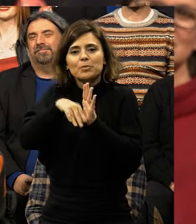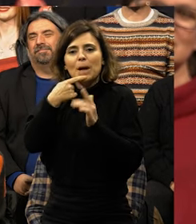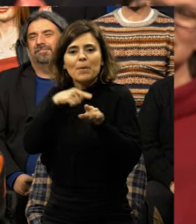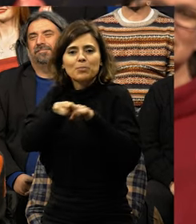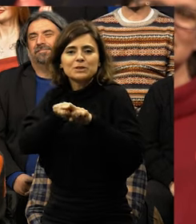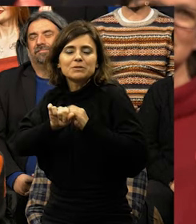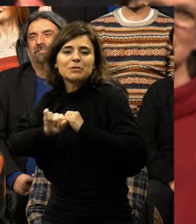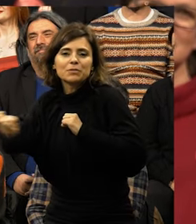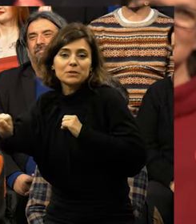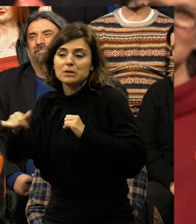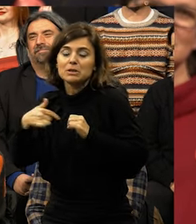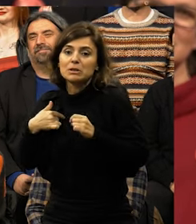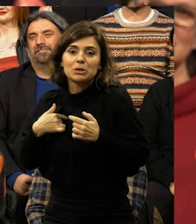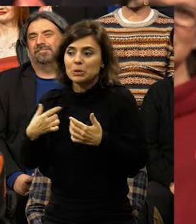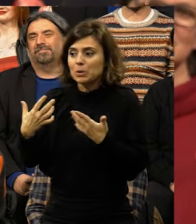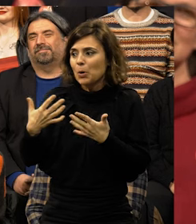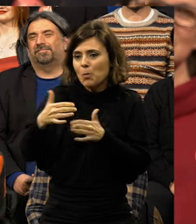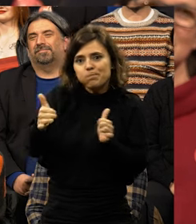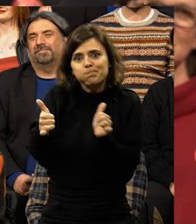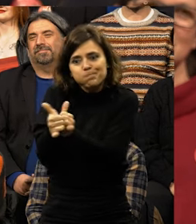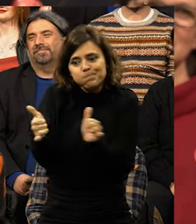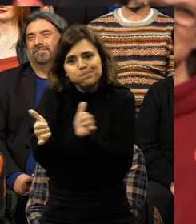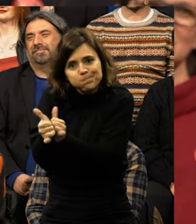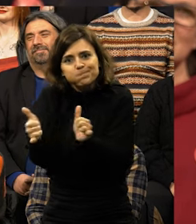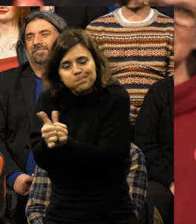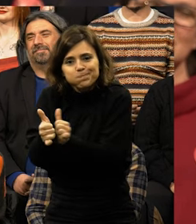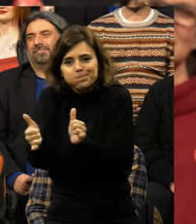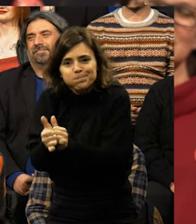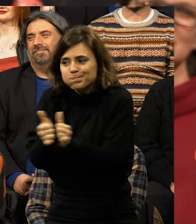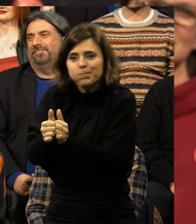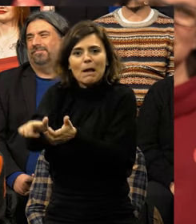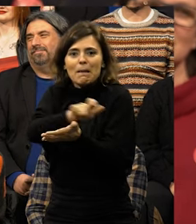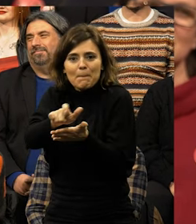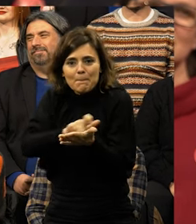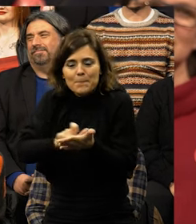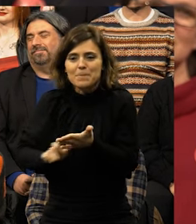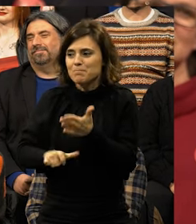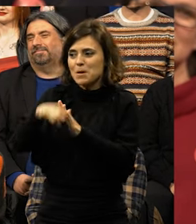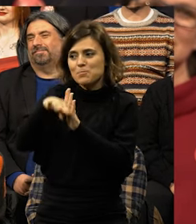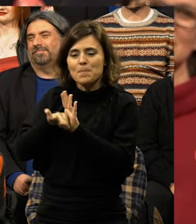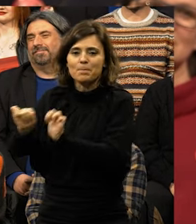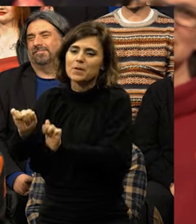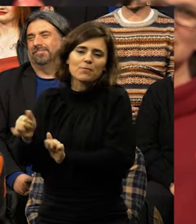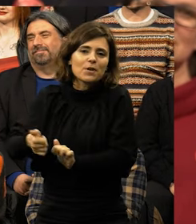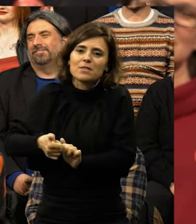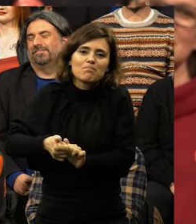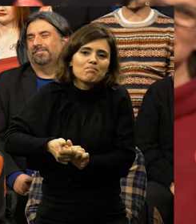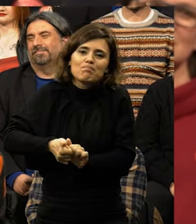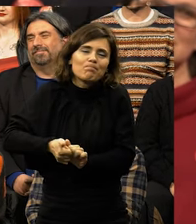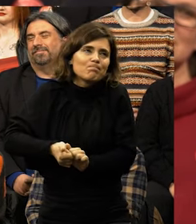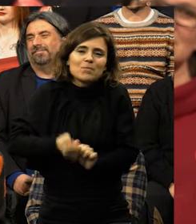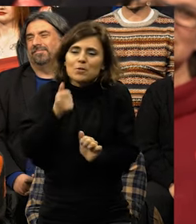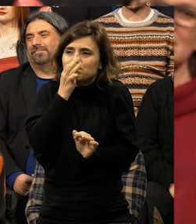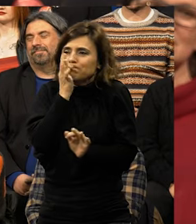Costa que me ofereci para tudo desde colar mupis a fazer agenda de campanha a imprimir programas e foi das melhores experiências que